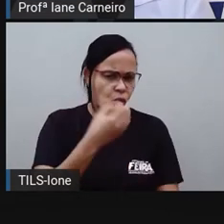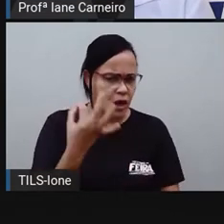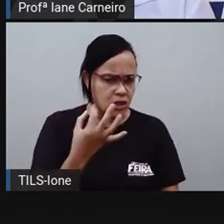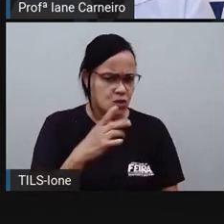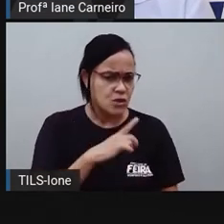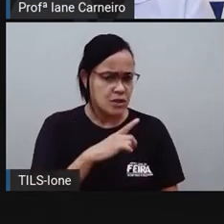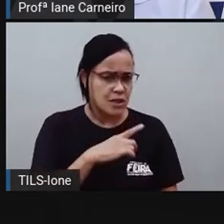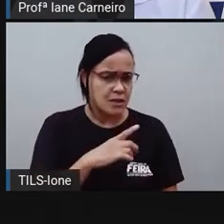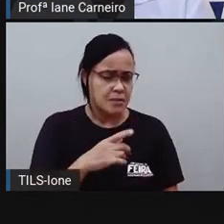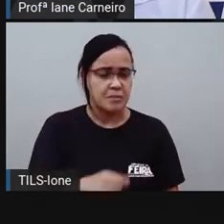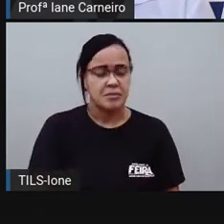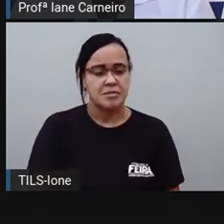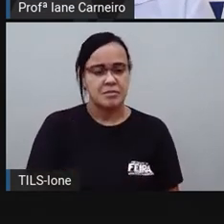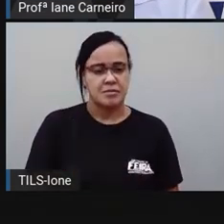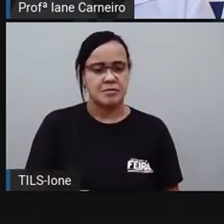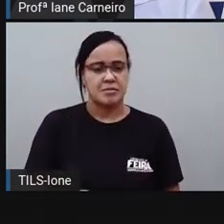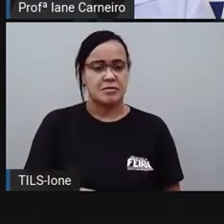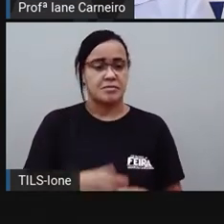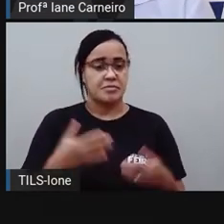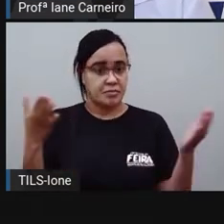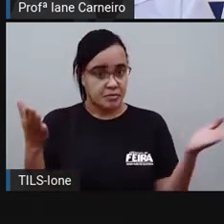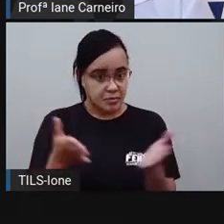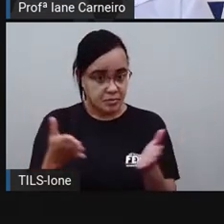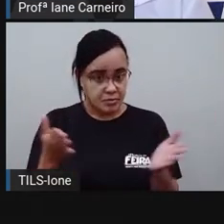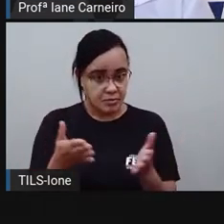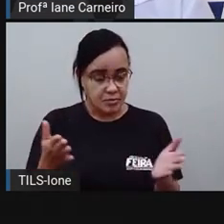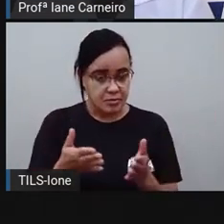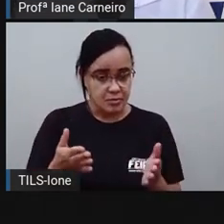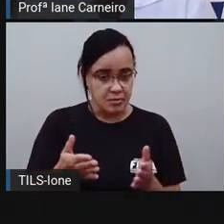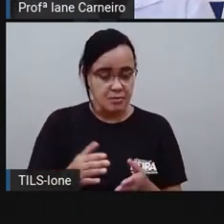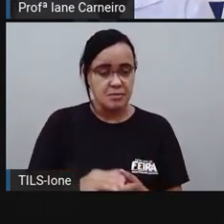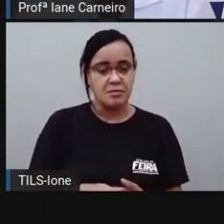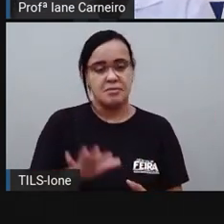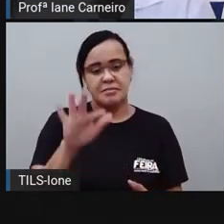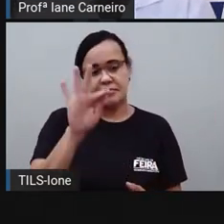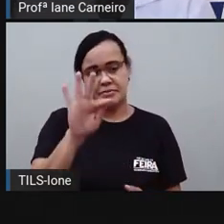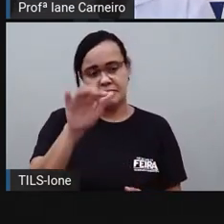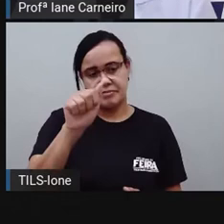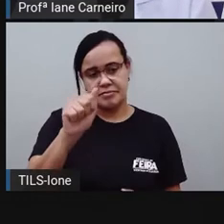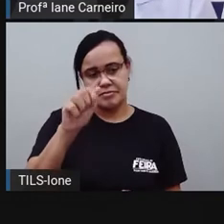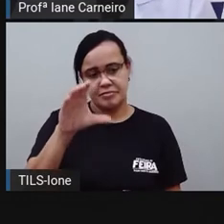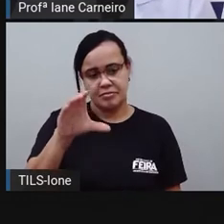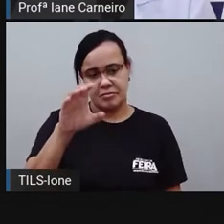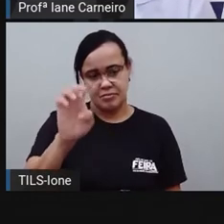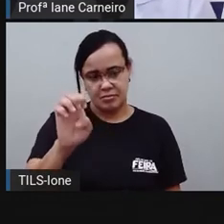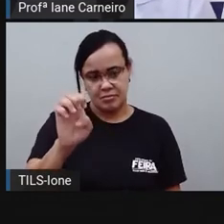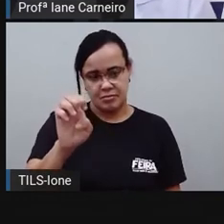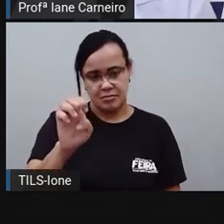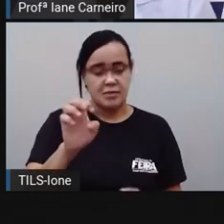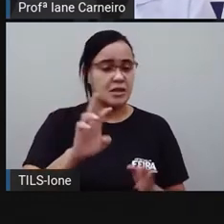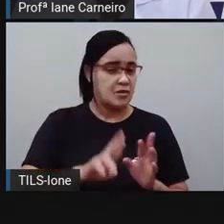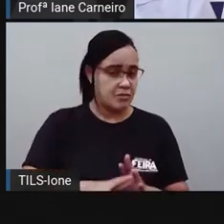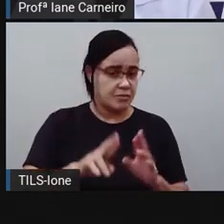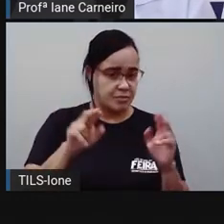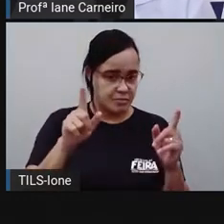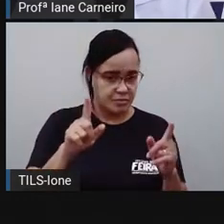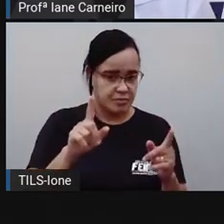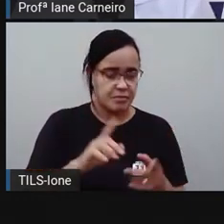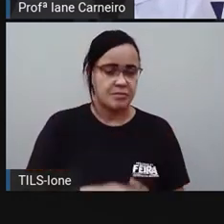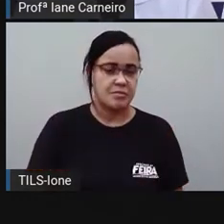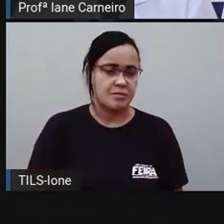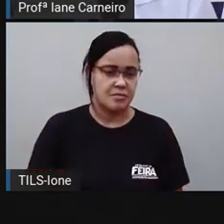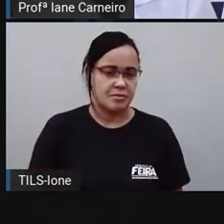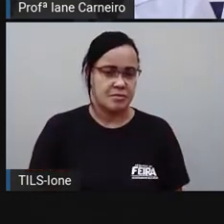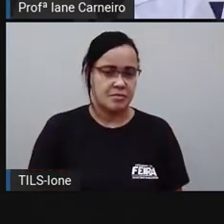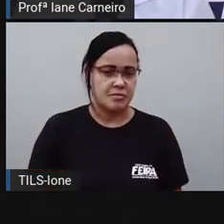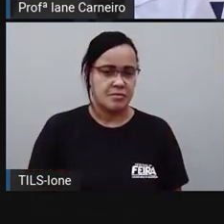palitos. Agora a gente vai contar as faces, é diferente, tá bom? Então, olha só, para contar as faces,